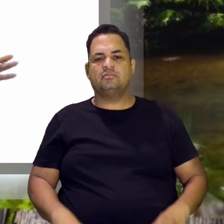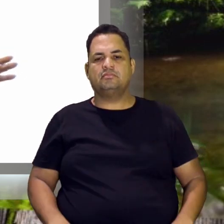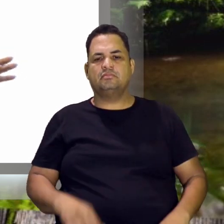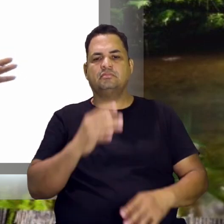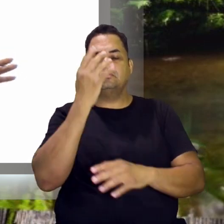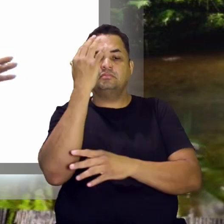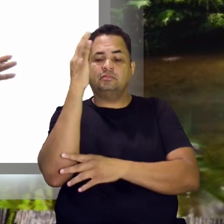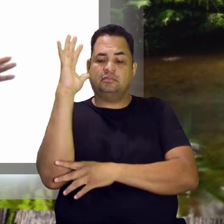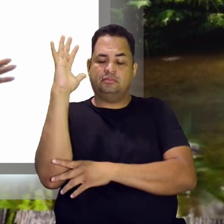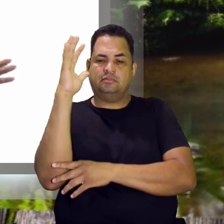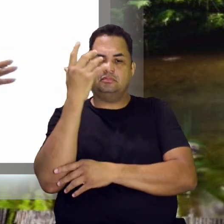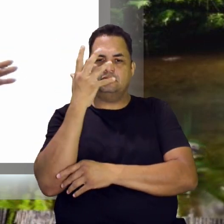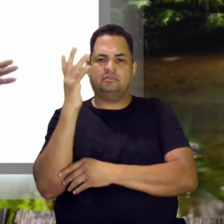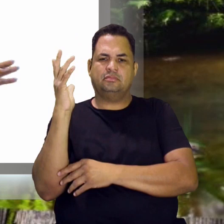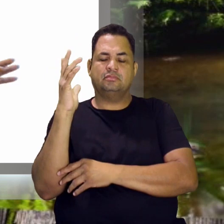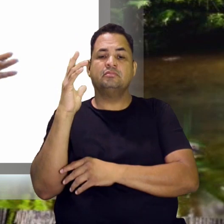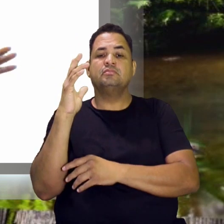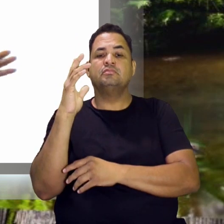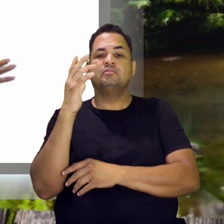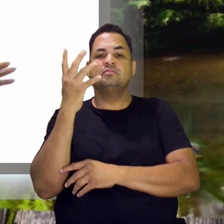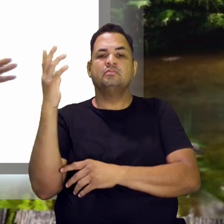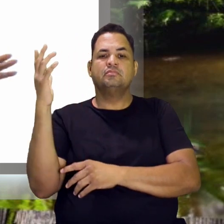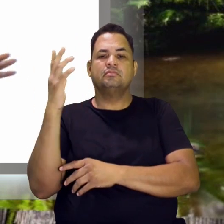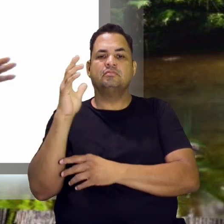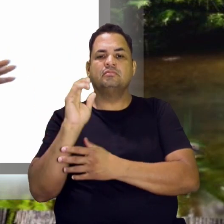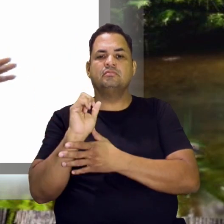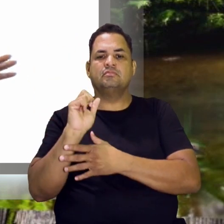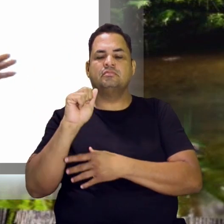plantas, elas são